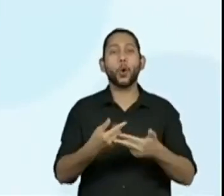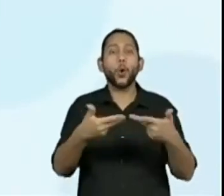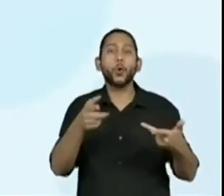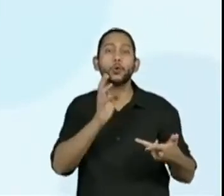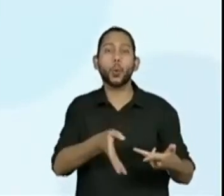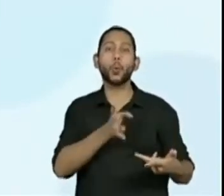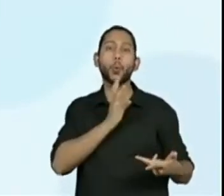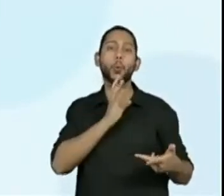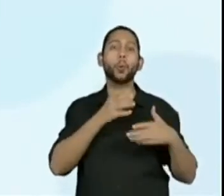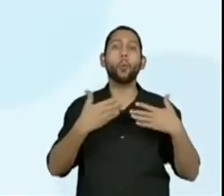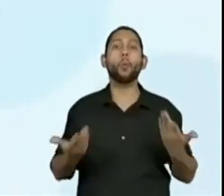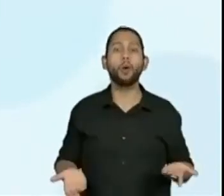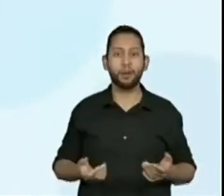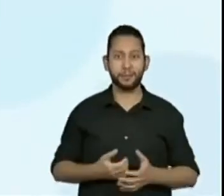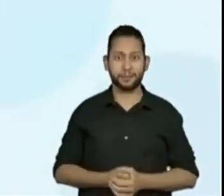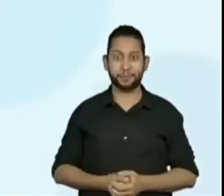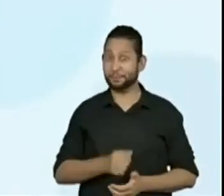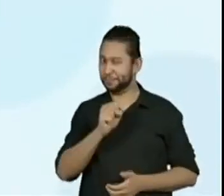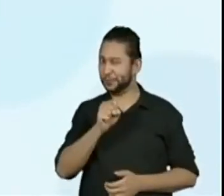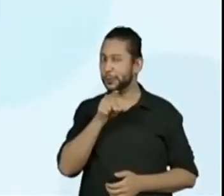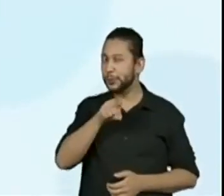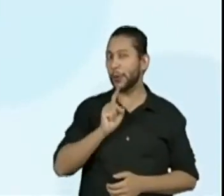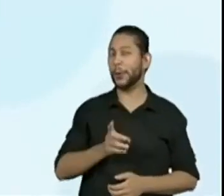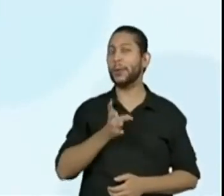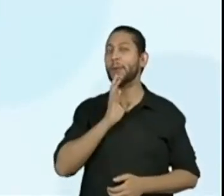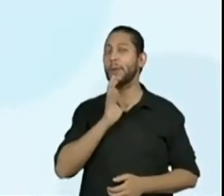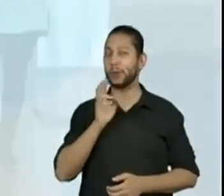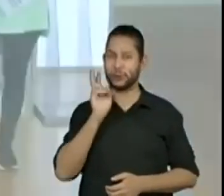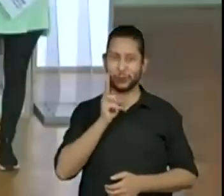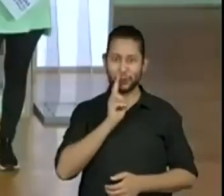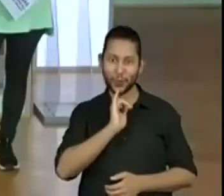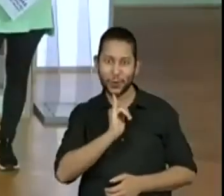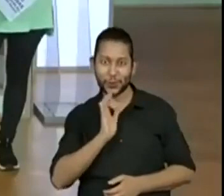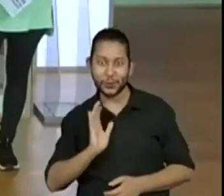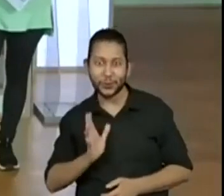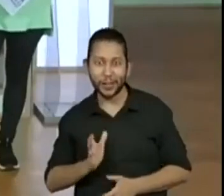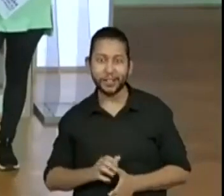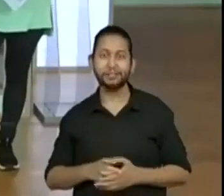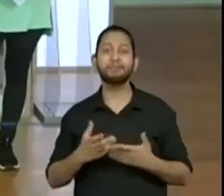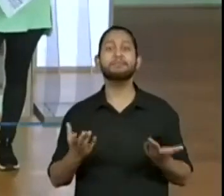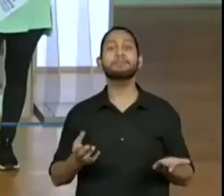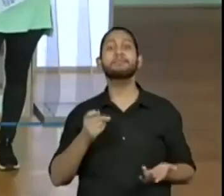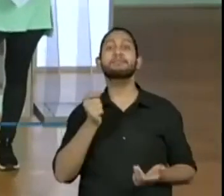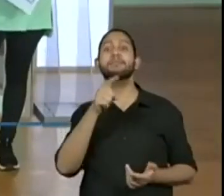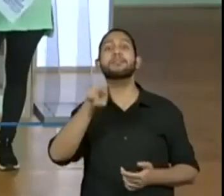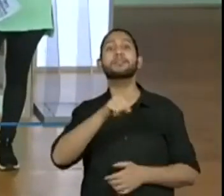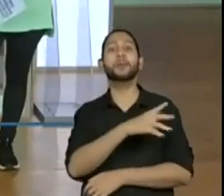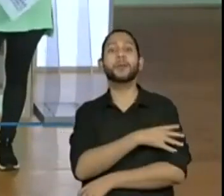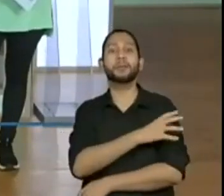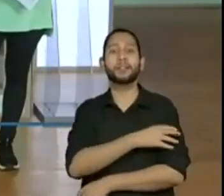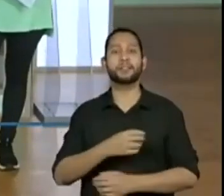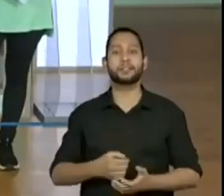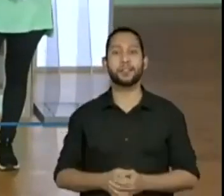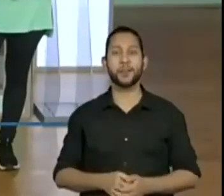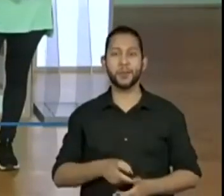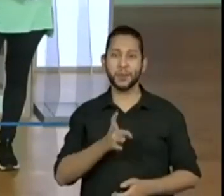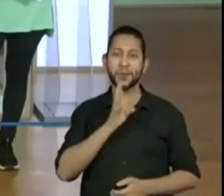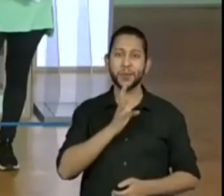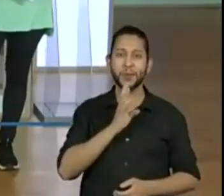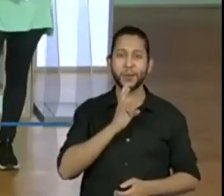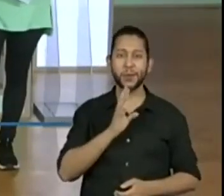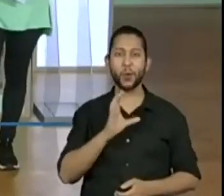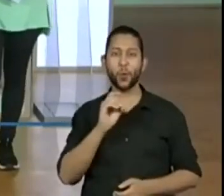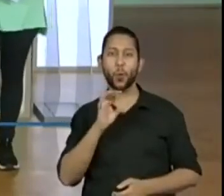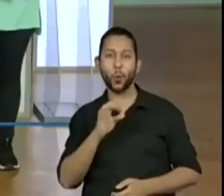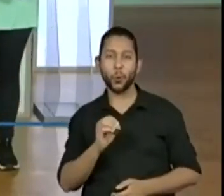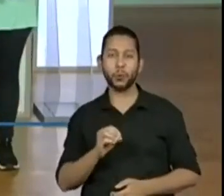conhecemos. Será que eles já conhecem algum conto, Profran? E aí, quarto ano, vocês conhecem algum conto? Se sim,